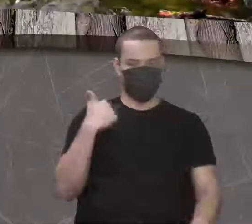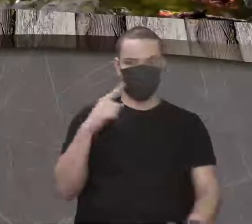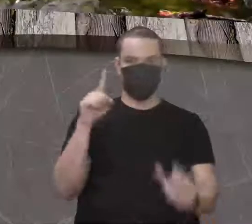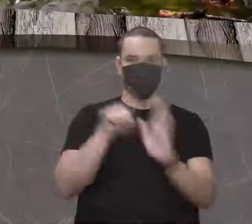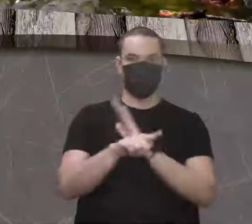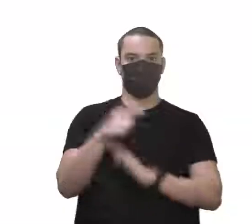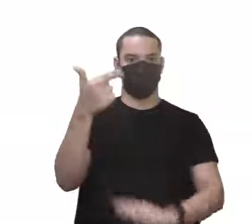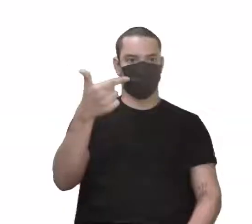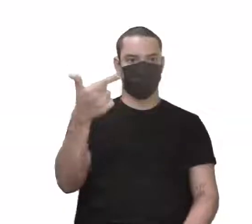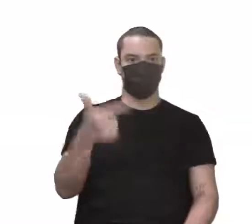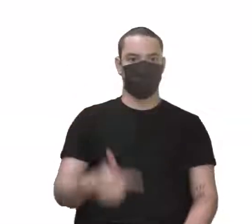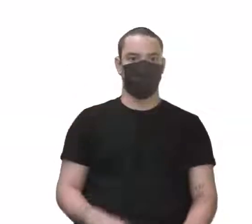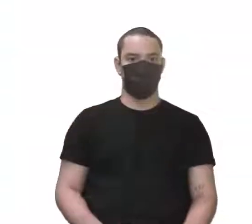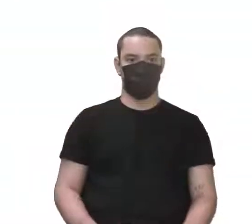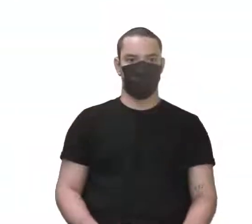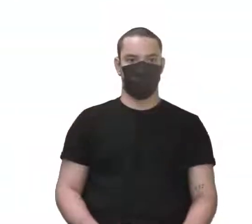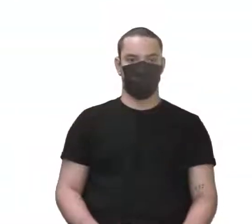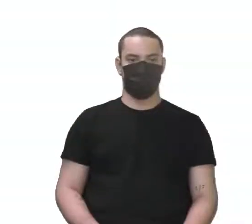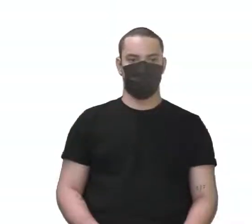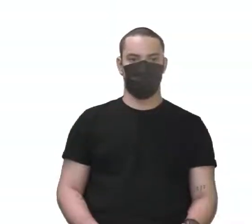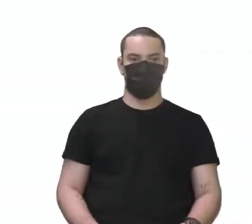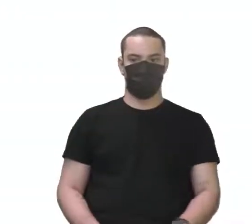questão número 2?